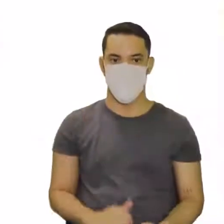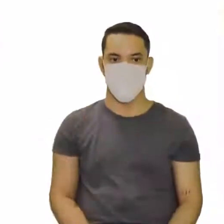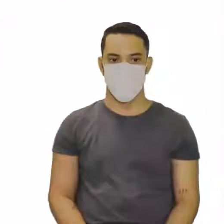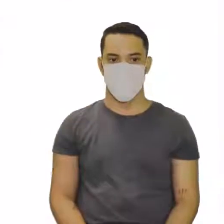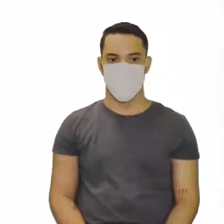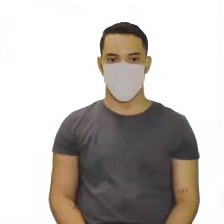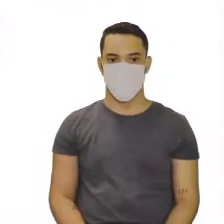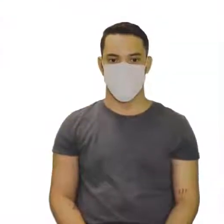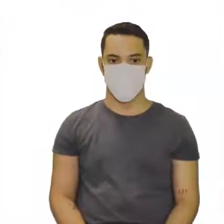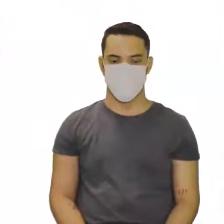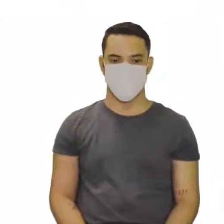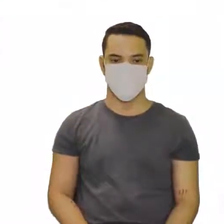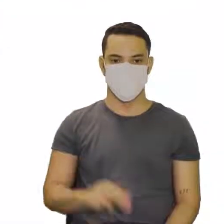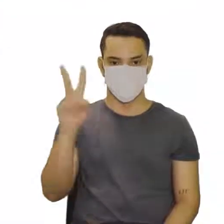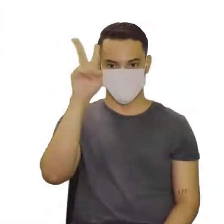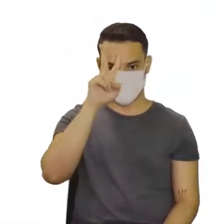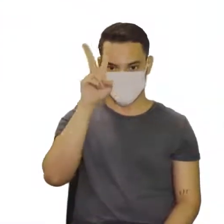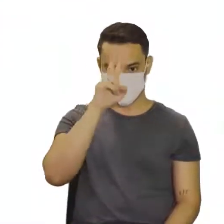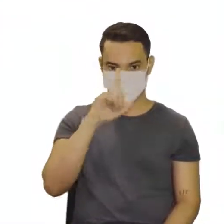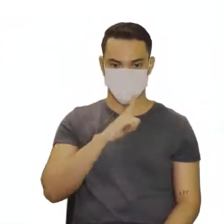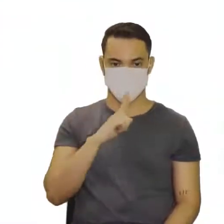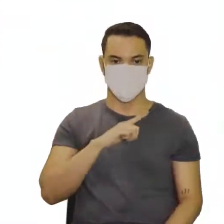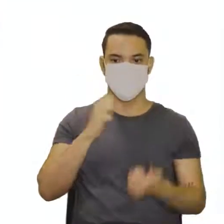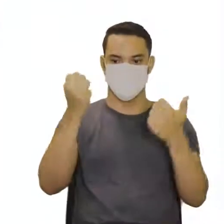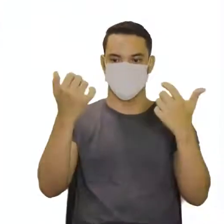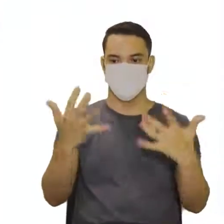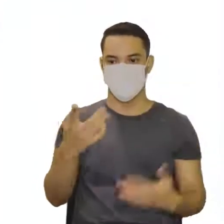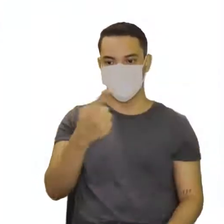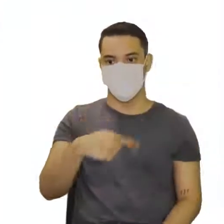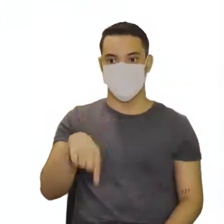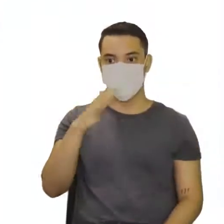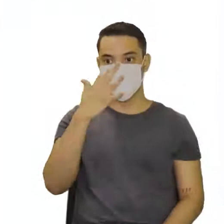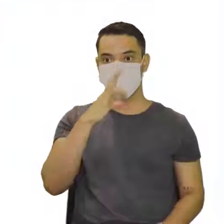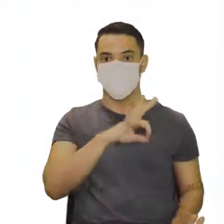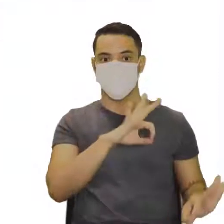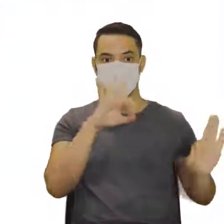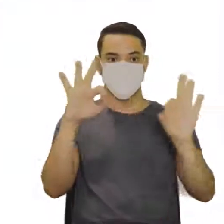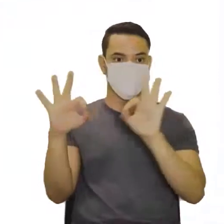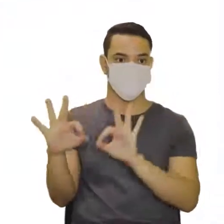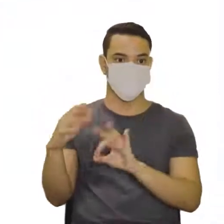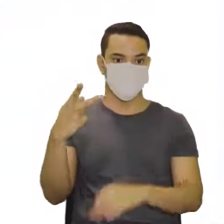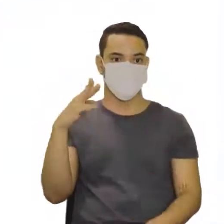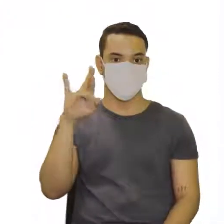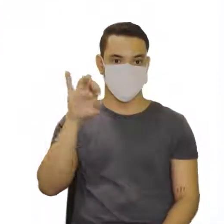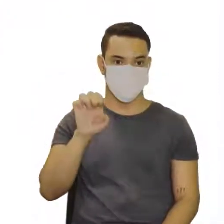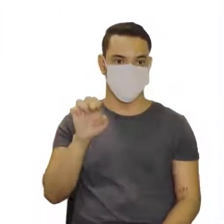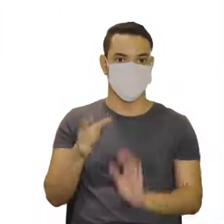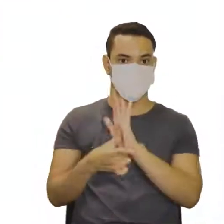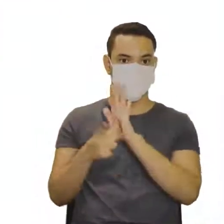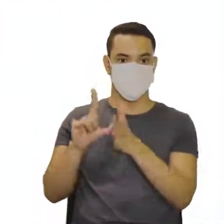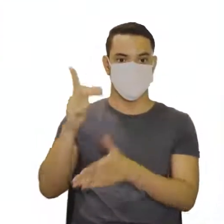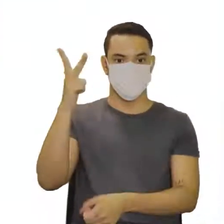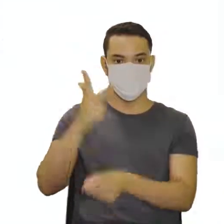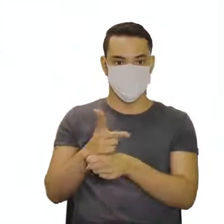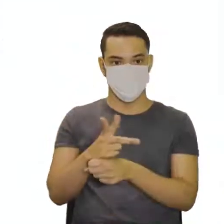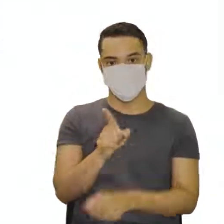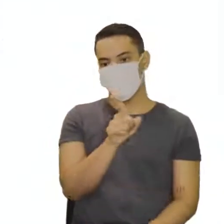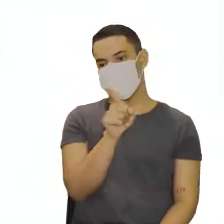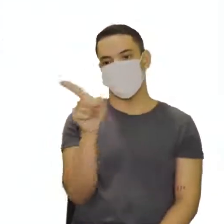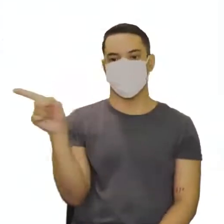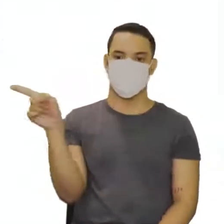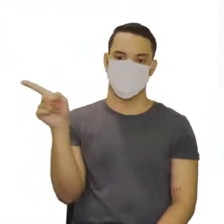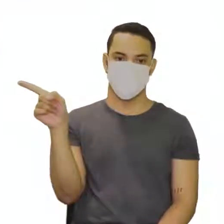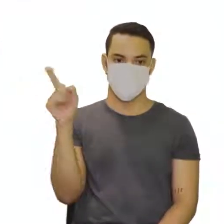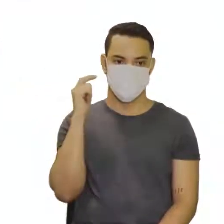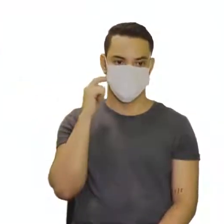só. Lembra que eu tinha falado para vocês para assistir como pré-requisito lá receptores elétricos?